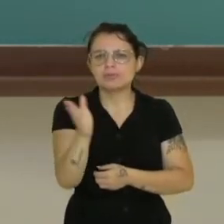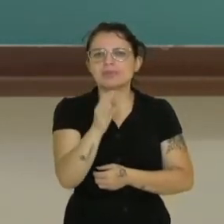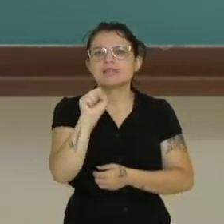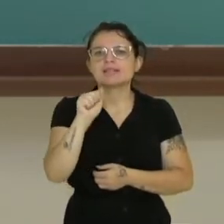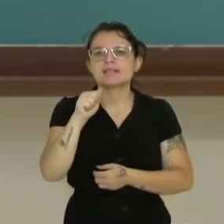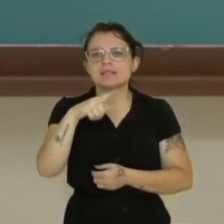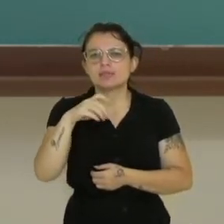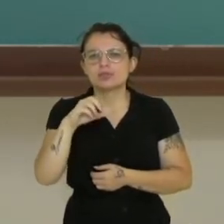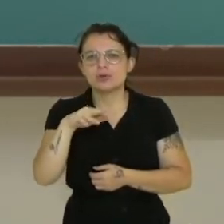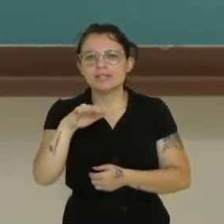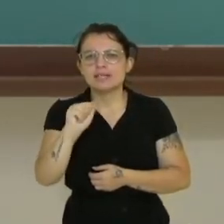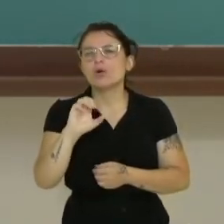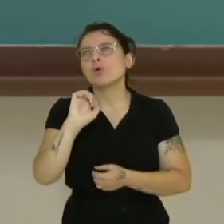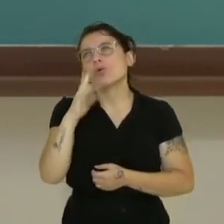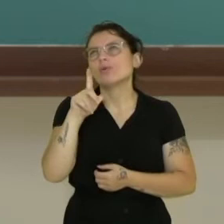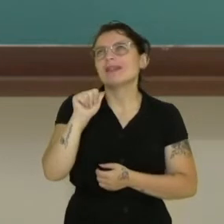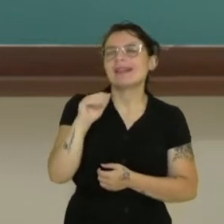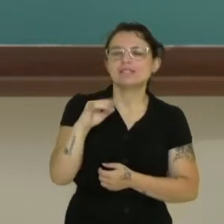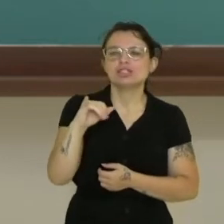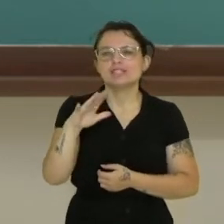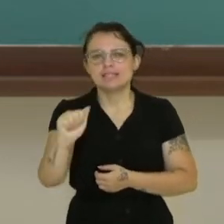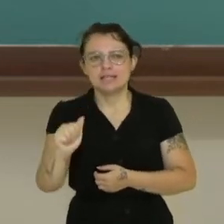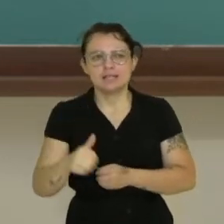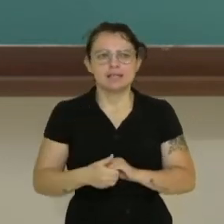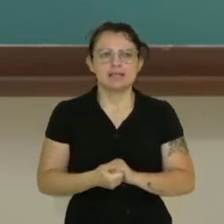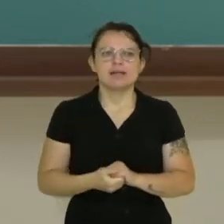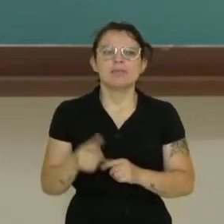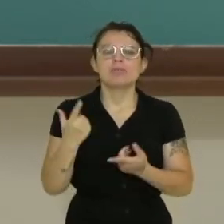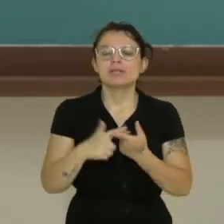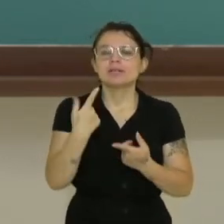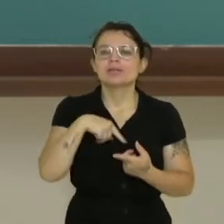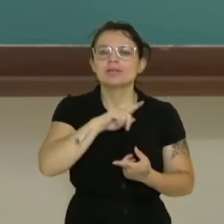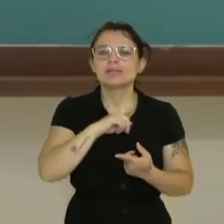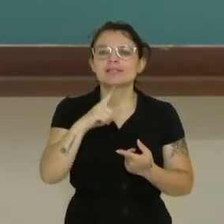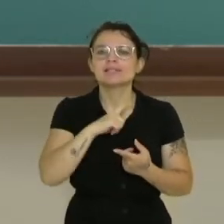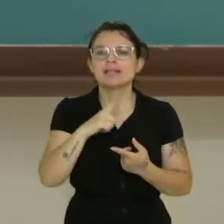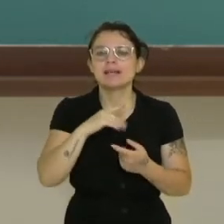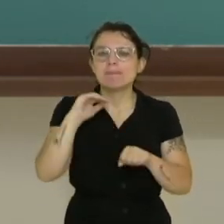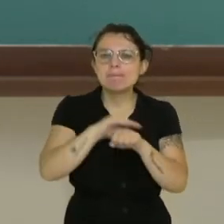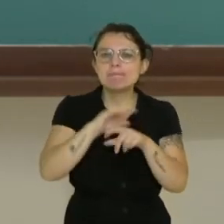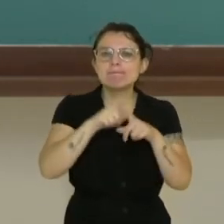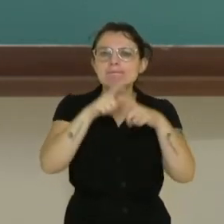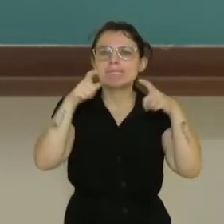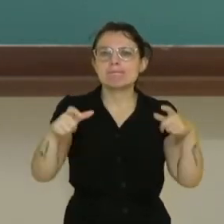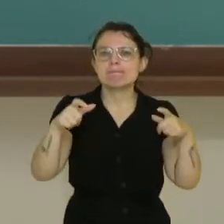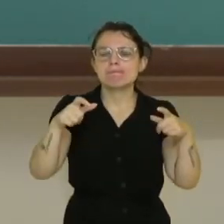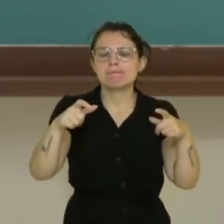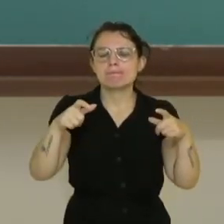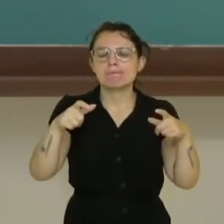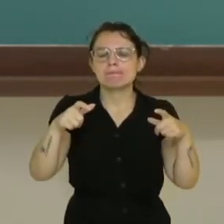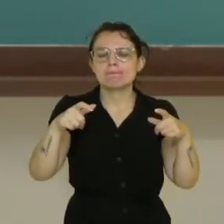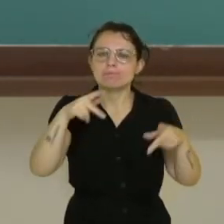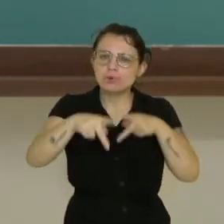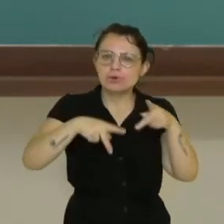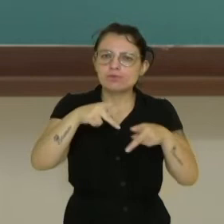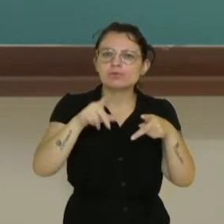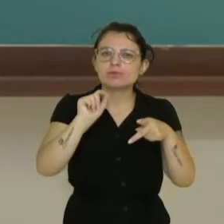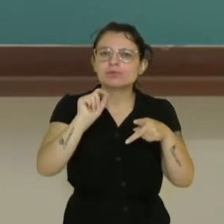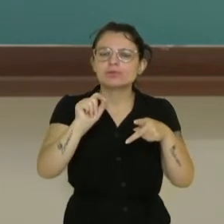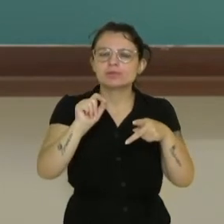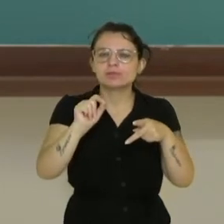América anglo-saxônica, nós temos a maior parte da população falando um idioma de